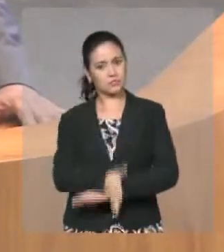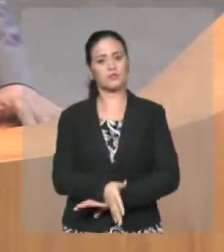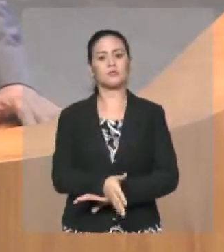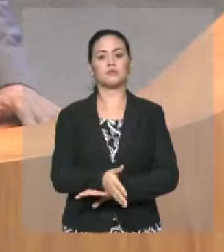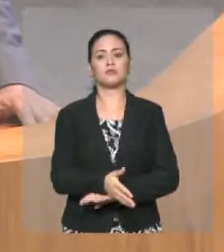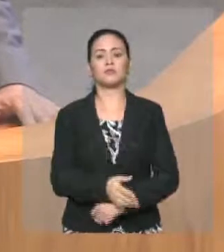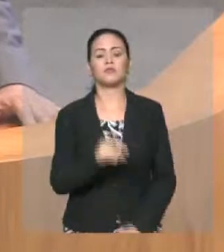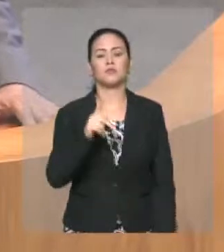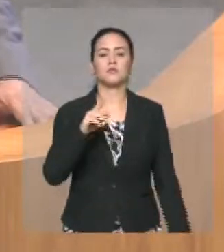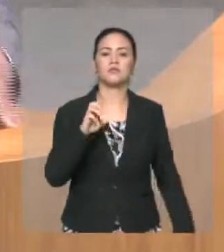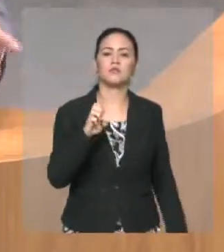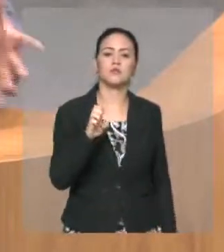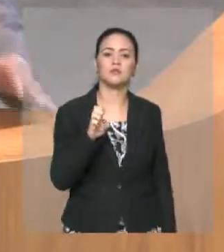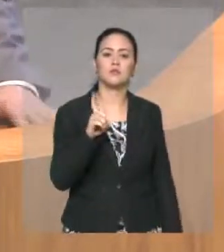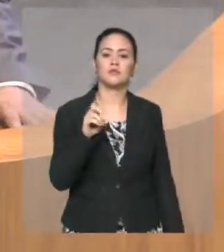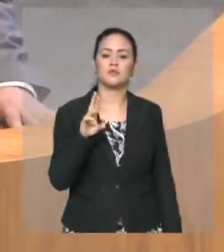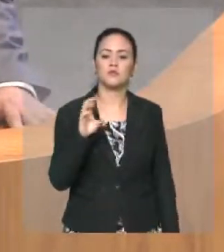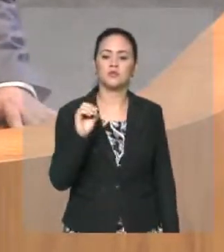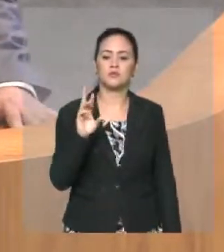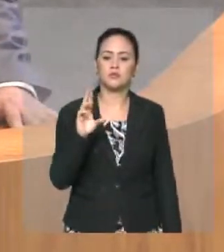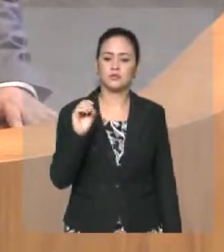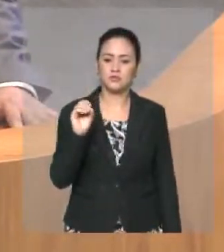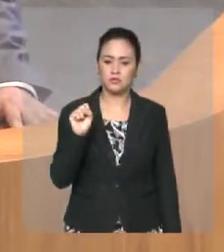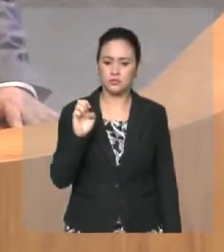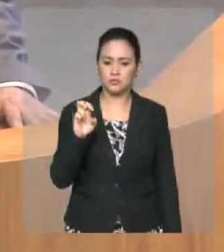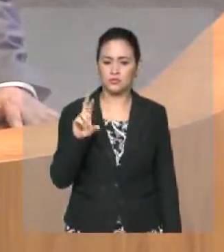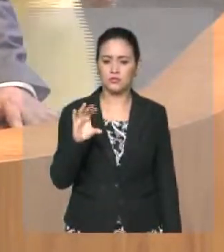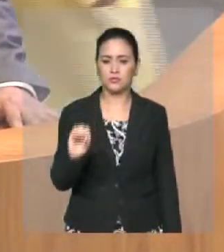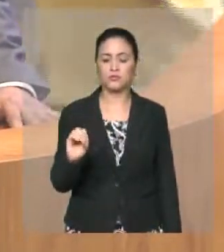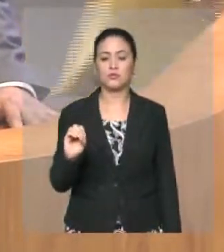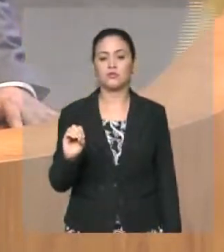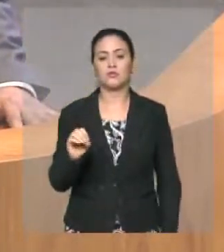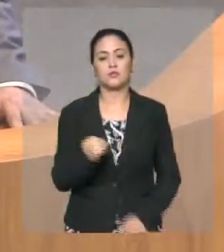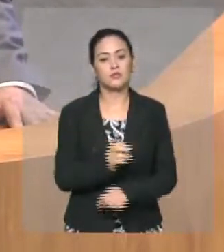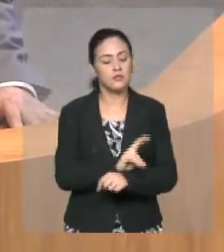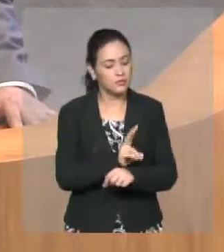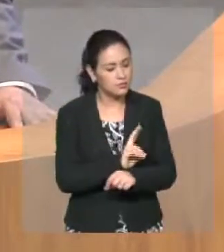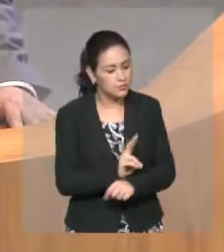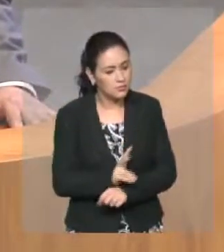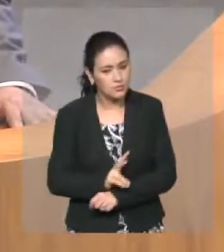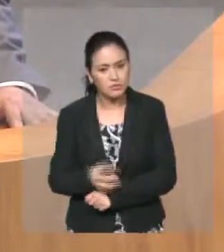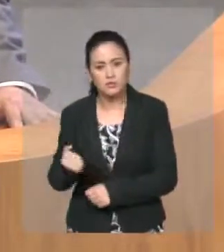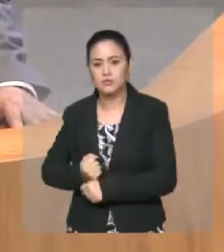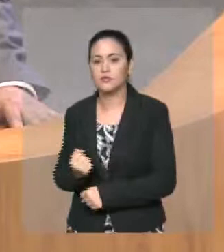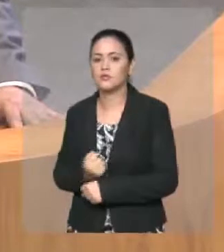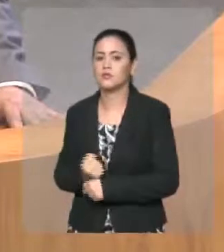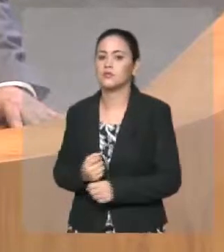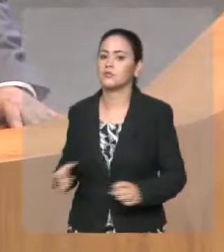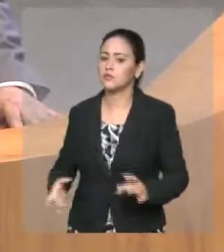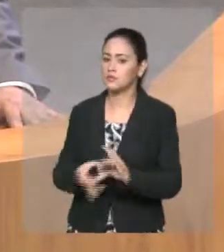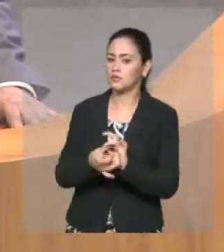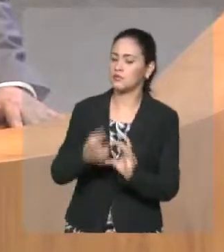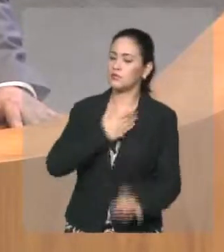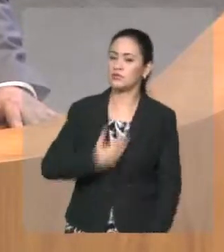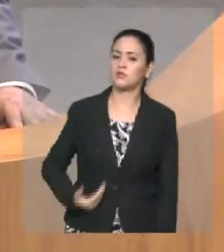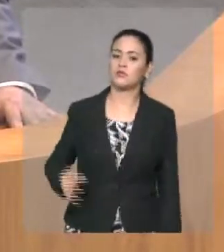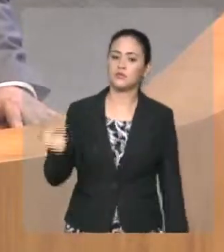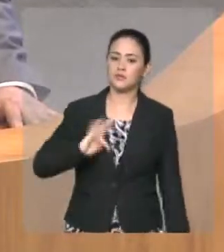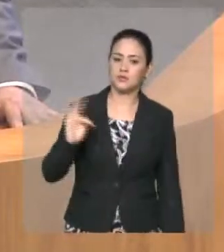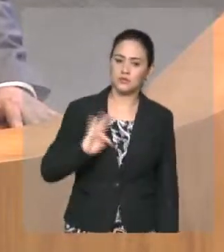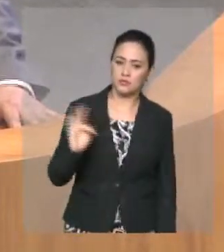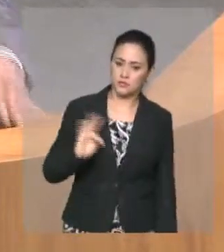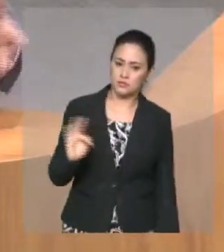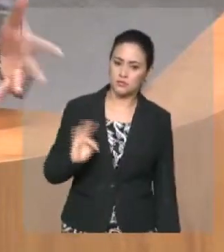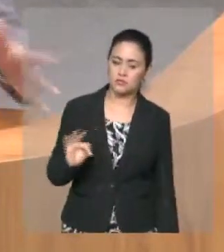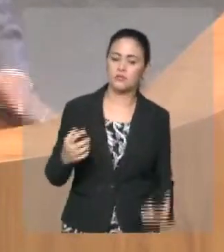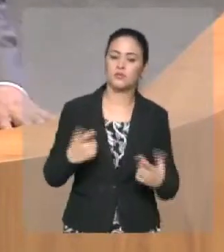do prefeito daquela cidade, vistoriando as obras com a parceria com o governo federal, obra essa de povoado